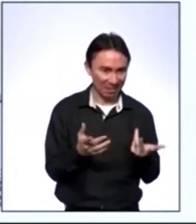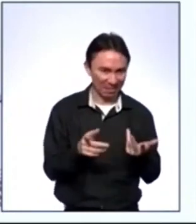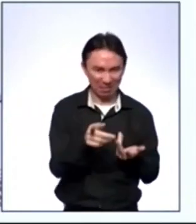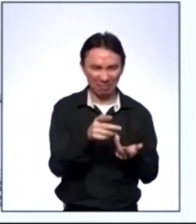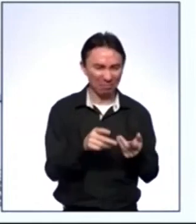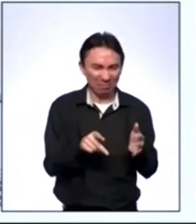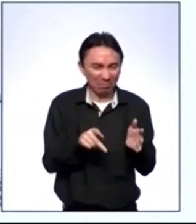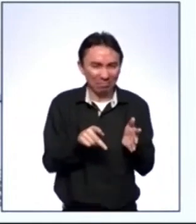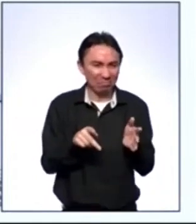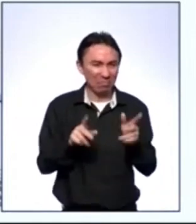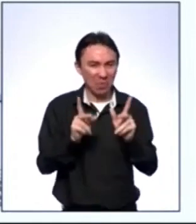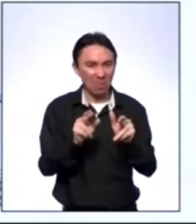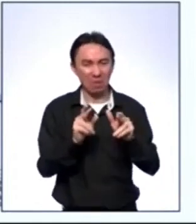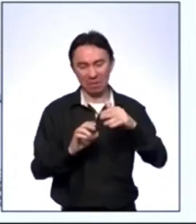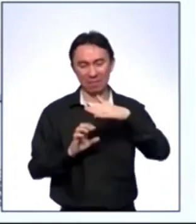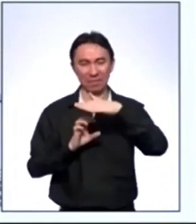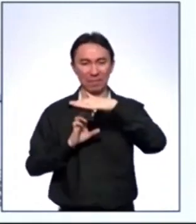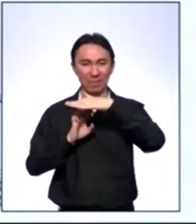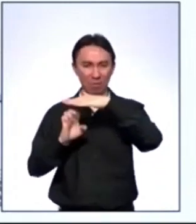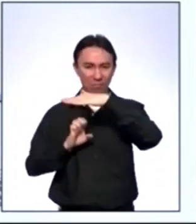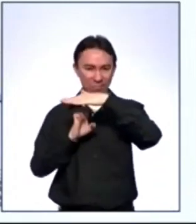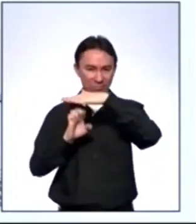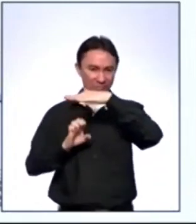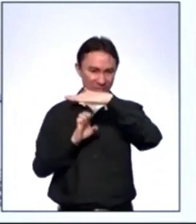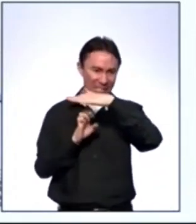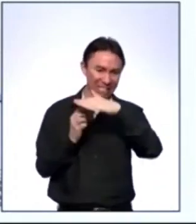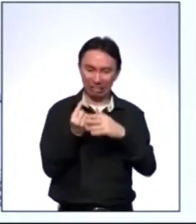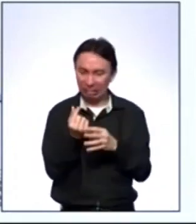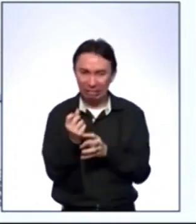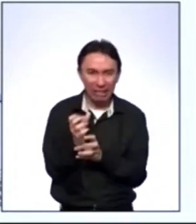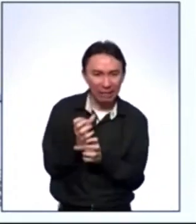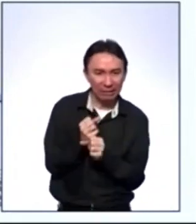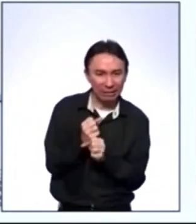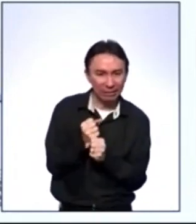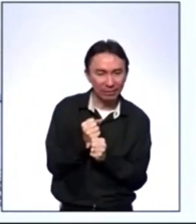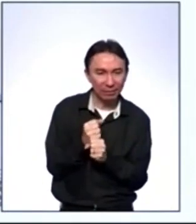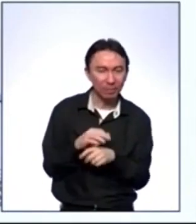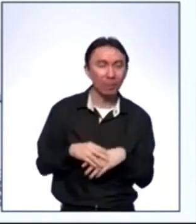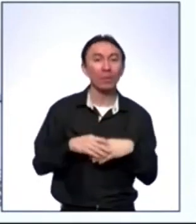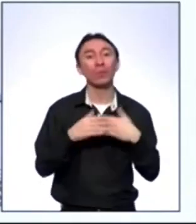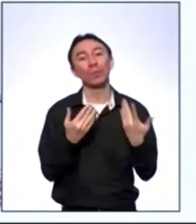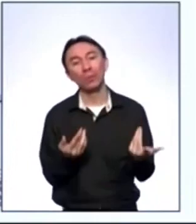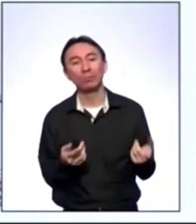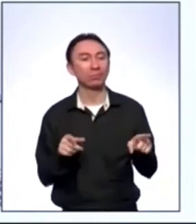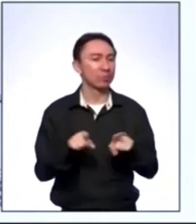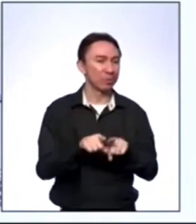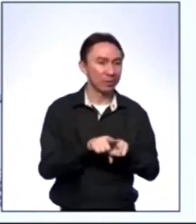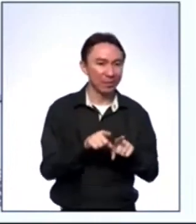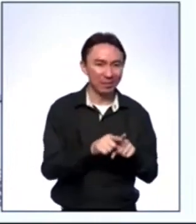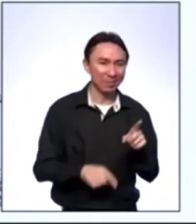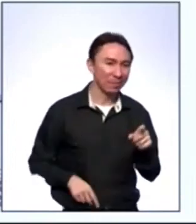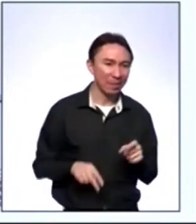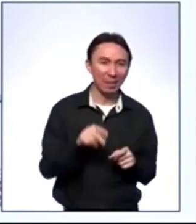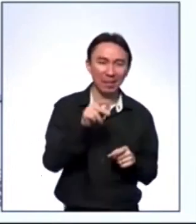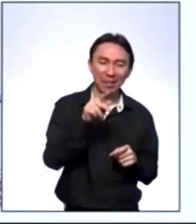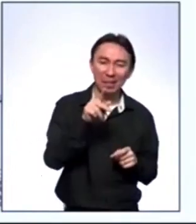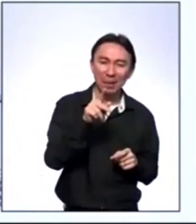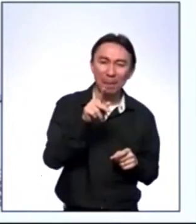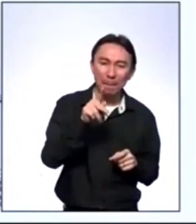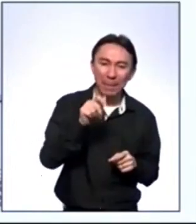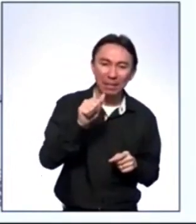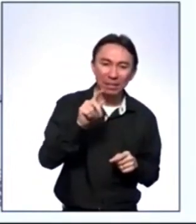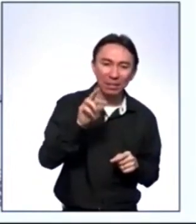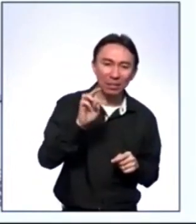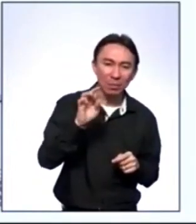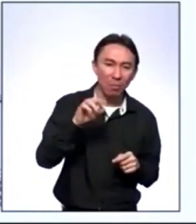empresariais, uma conceituação mais contábil. Outra, patrimônio líquido, também contábil, né? Diferença entre